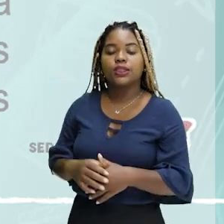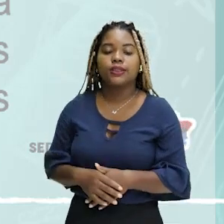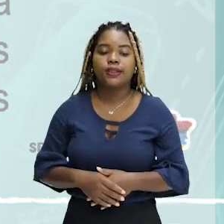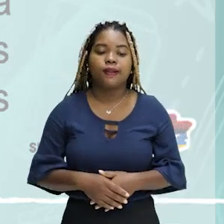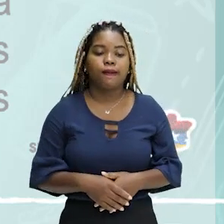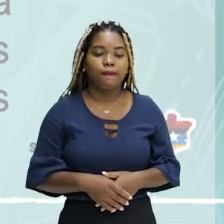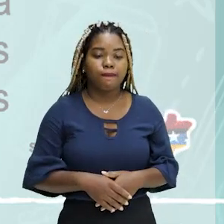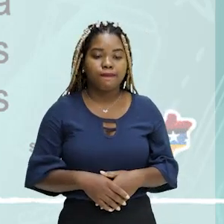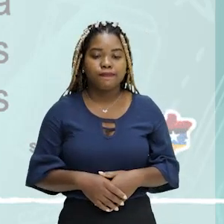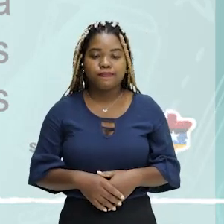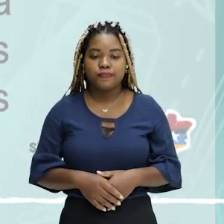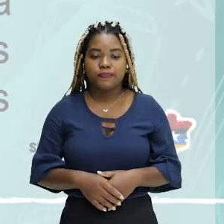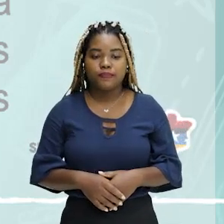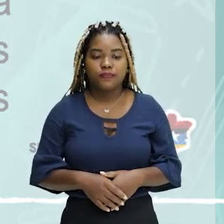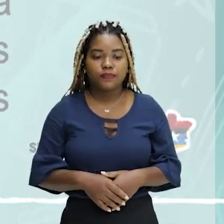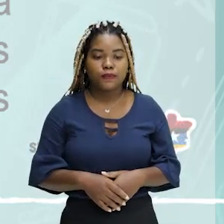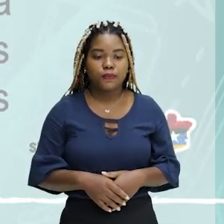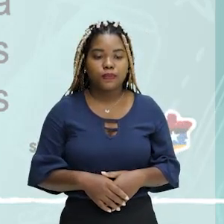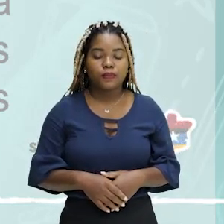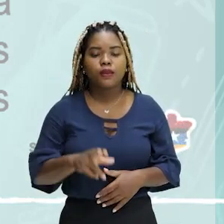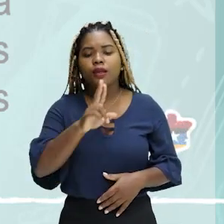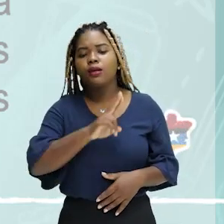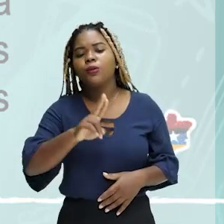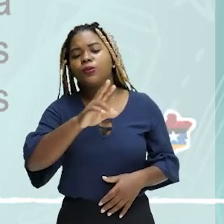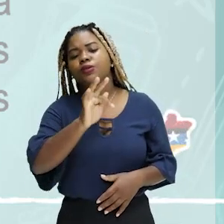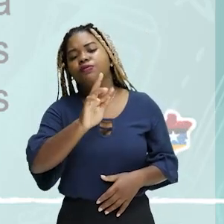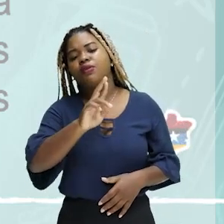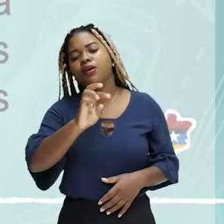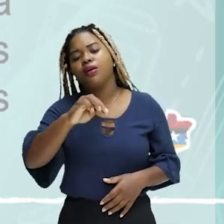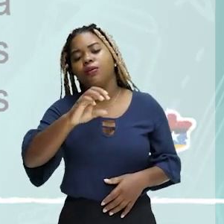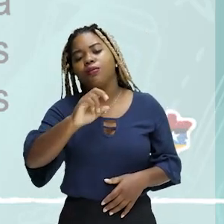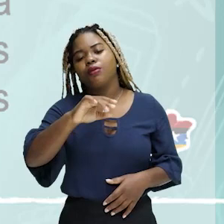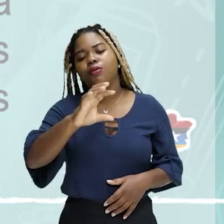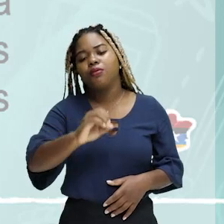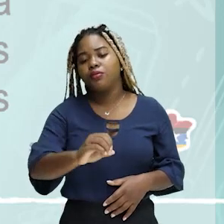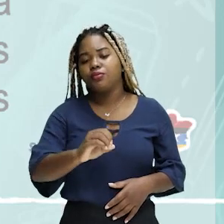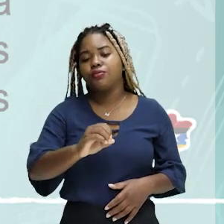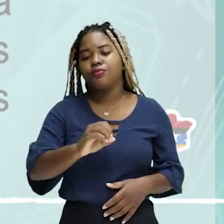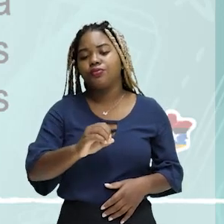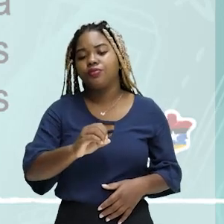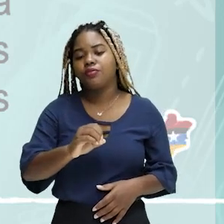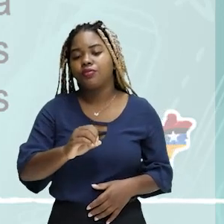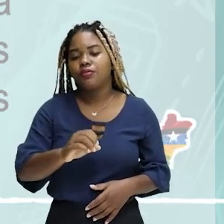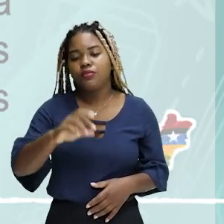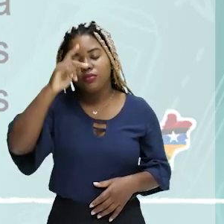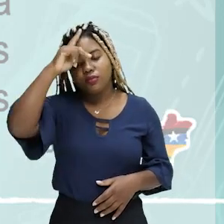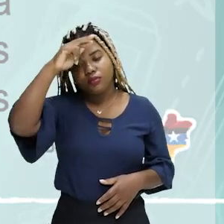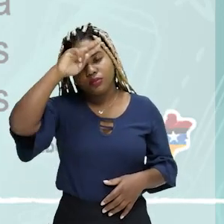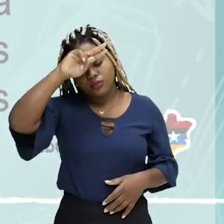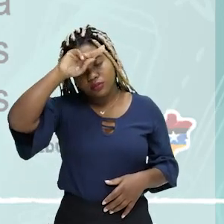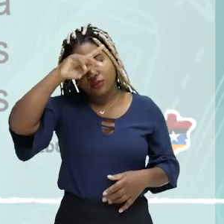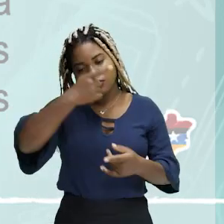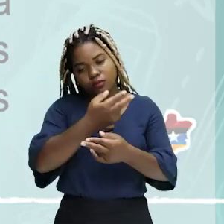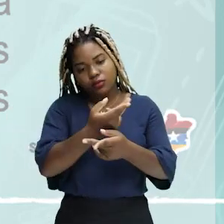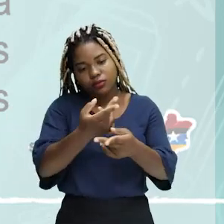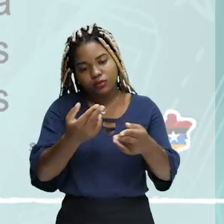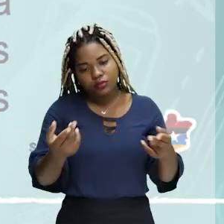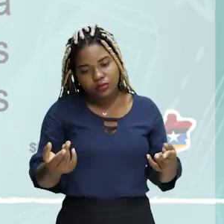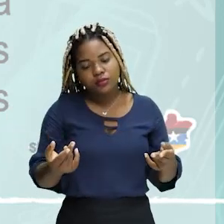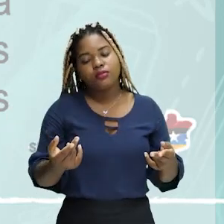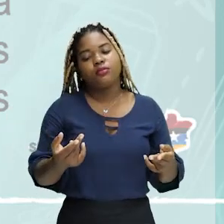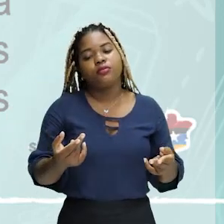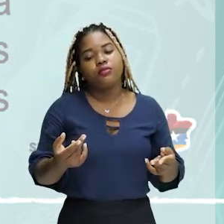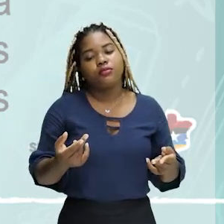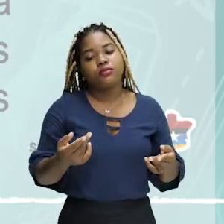bombicol, ok? O uso de feromônios em ações de controle de insetos praga está de acordo